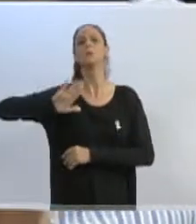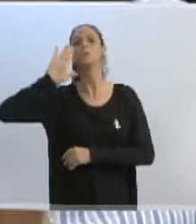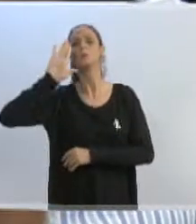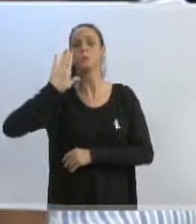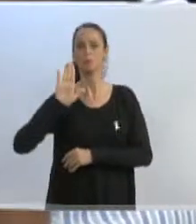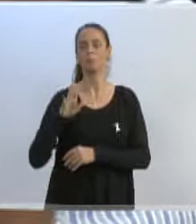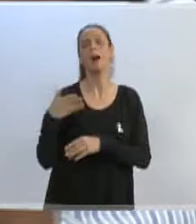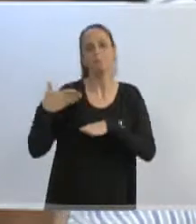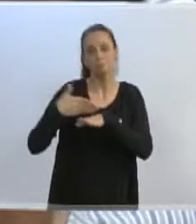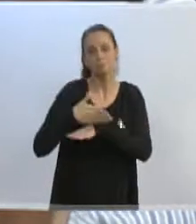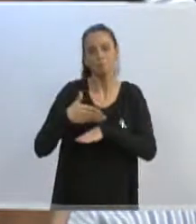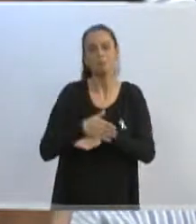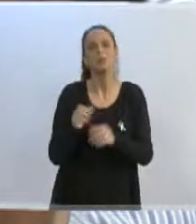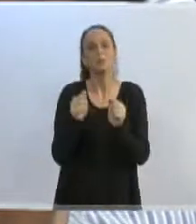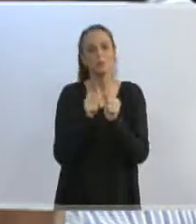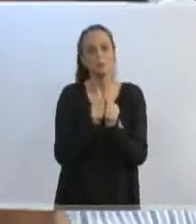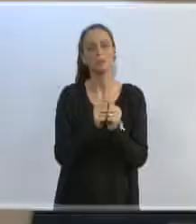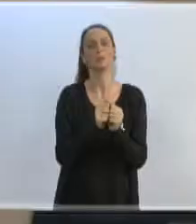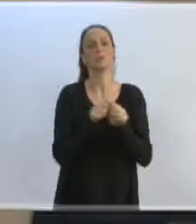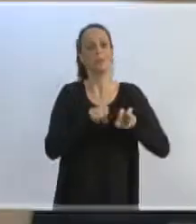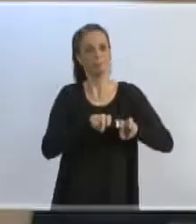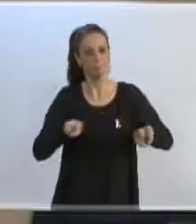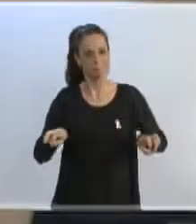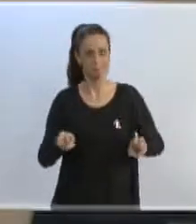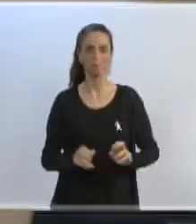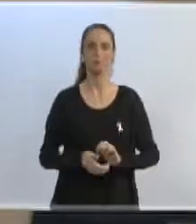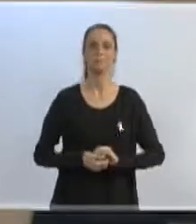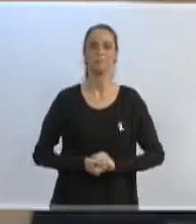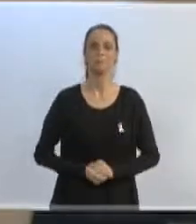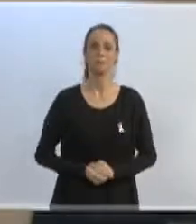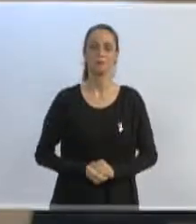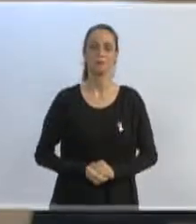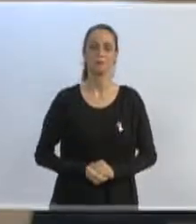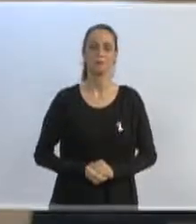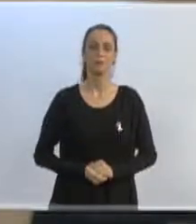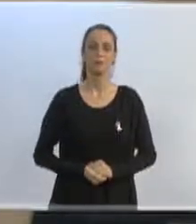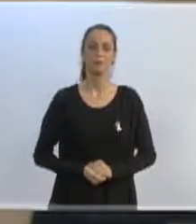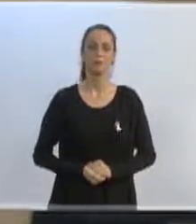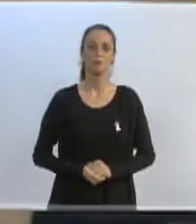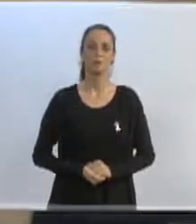também parte dos trabalhos aqui na mesa.